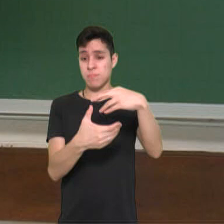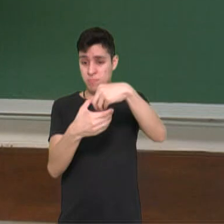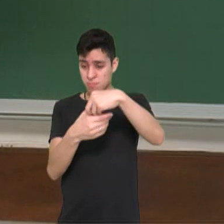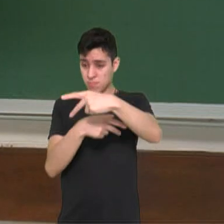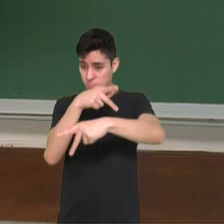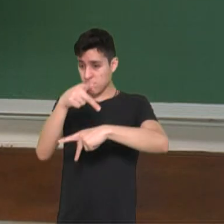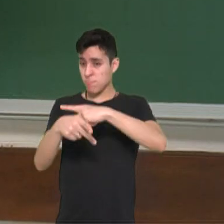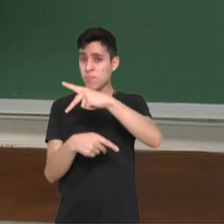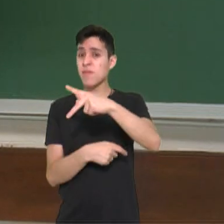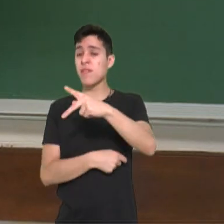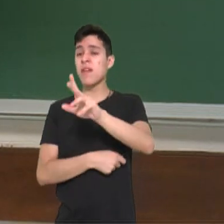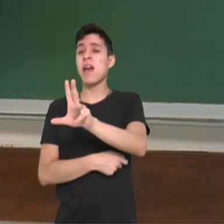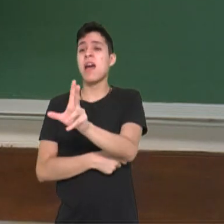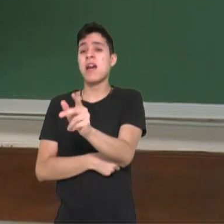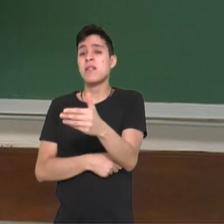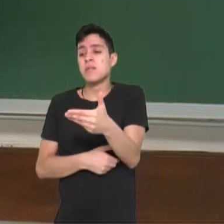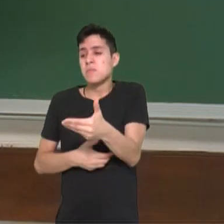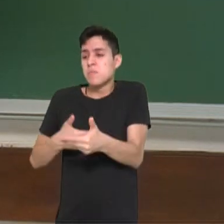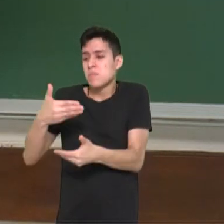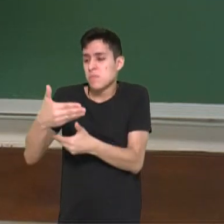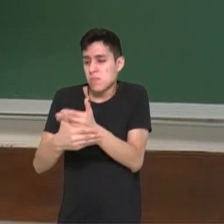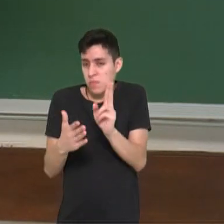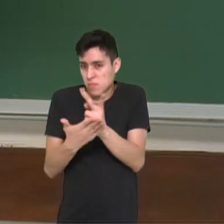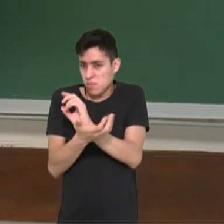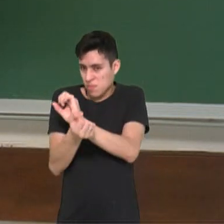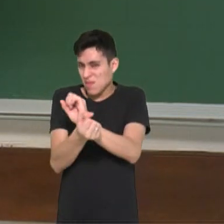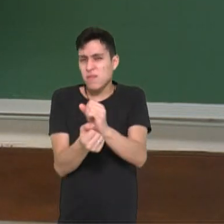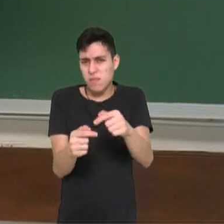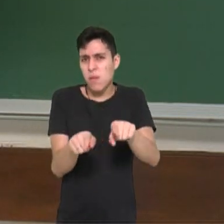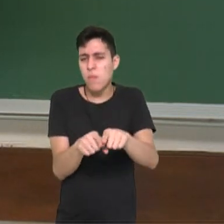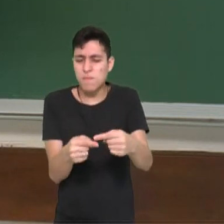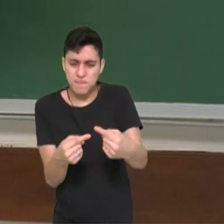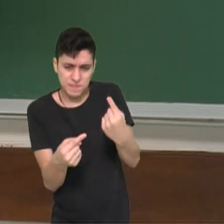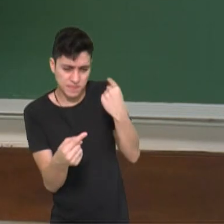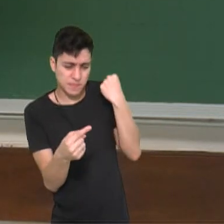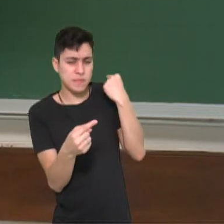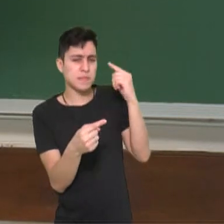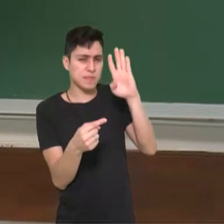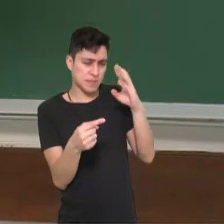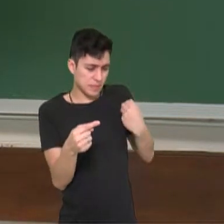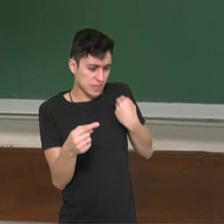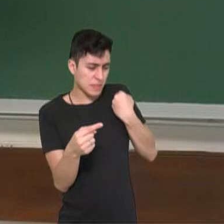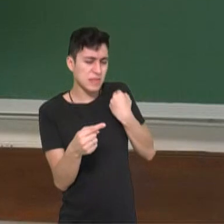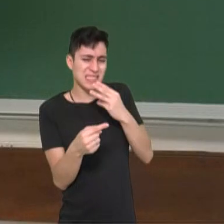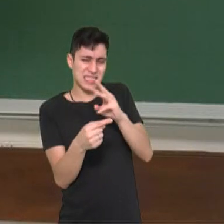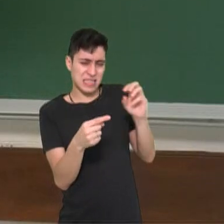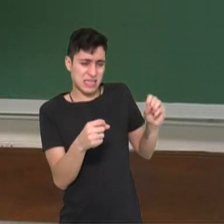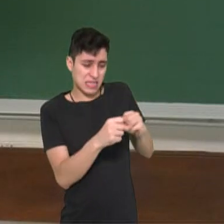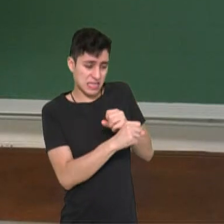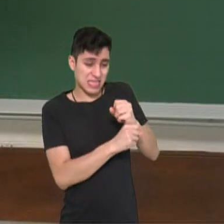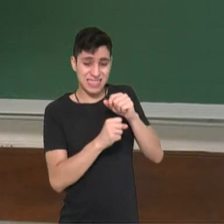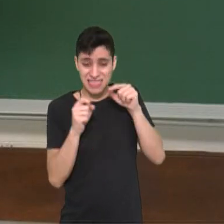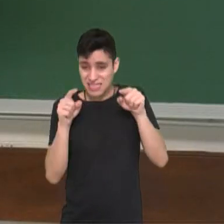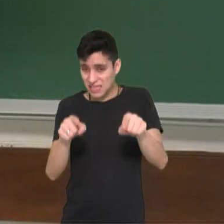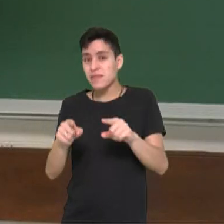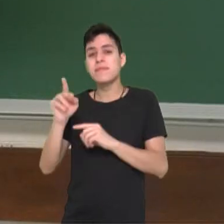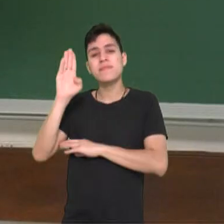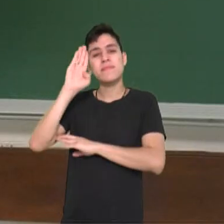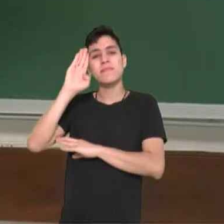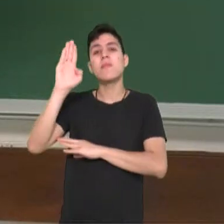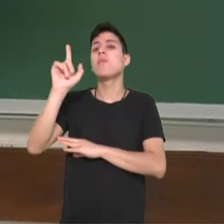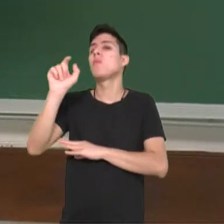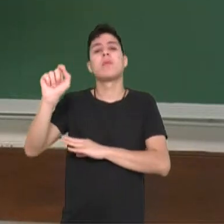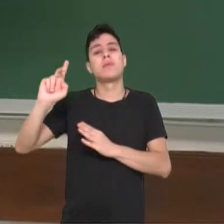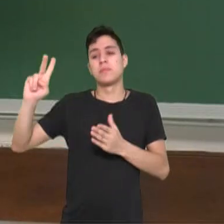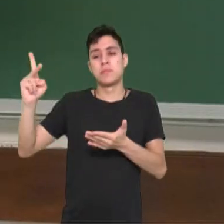ao longo do processo de escravidão que o Brasil viveu ali mais de 300 anos, que vão ser os principais povos que